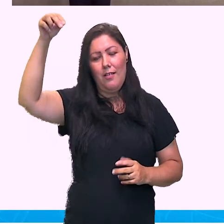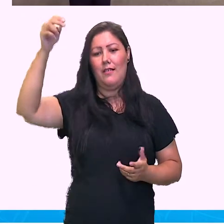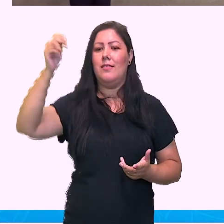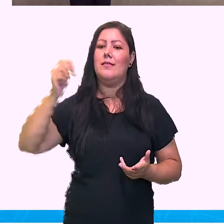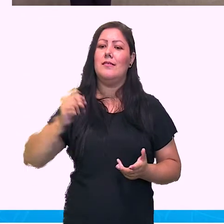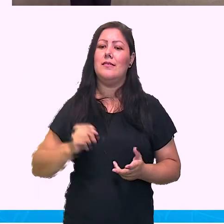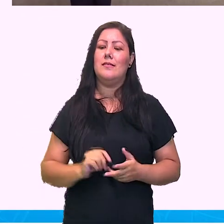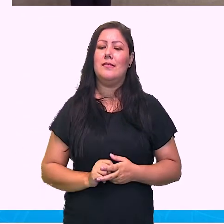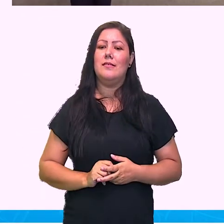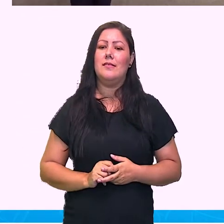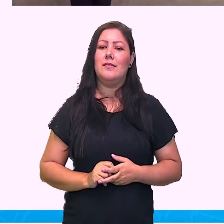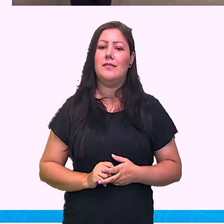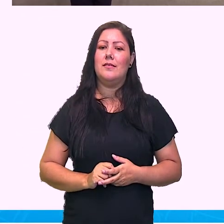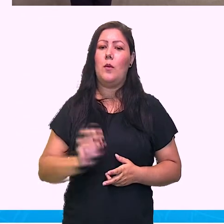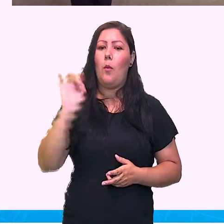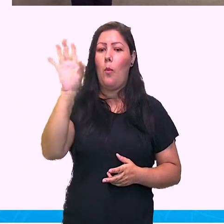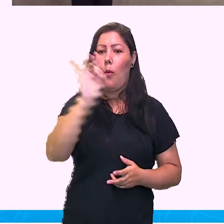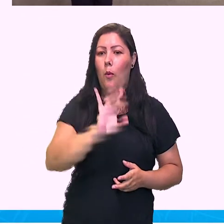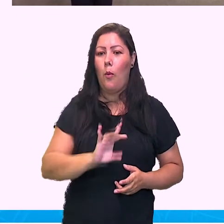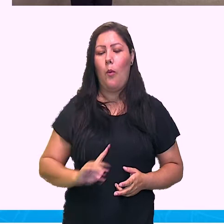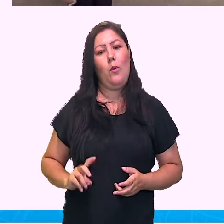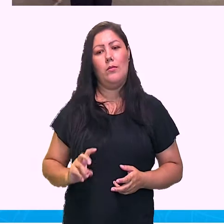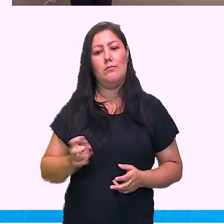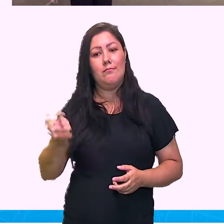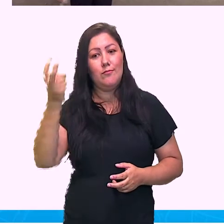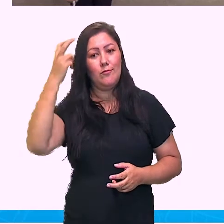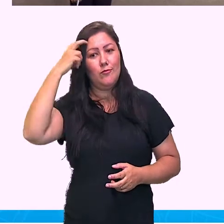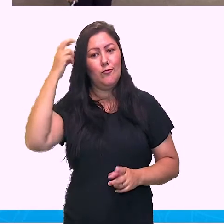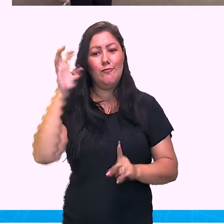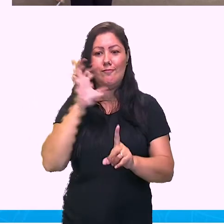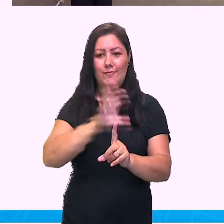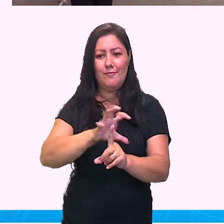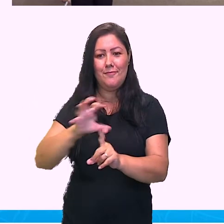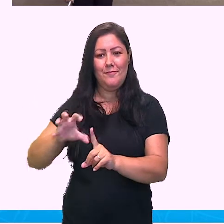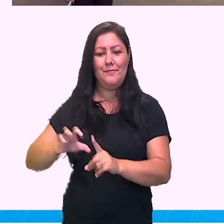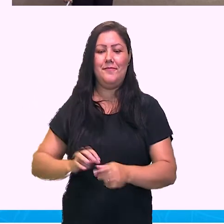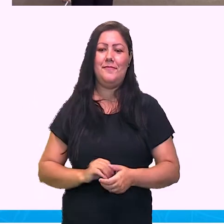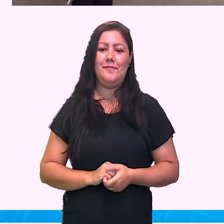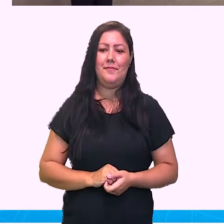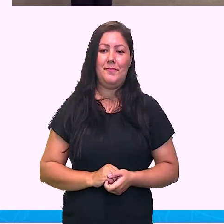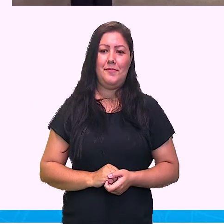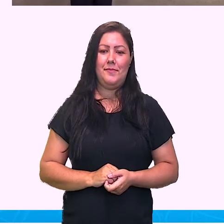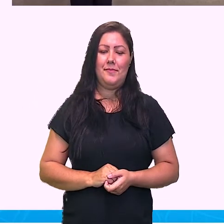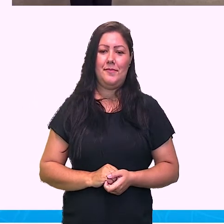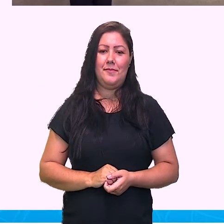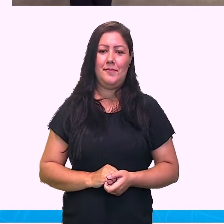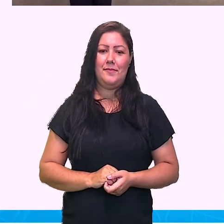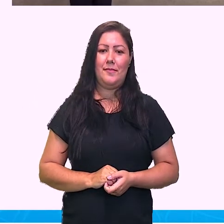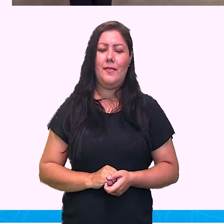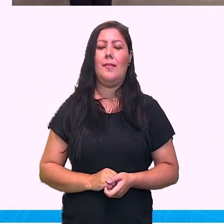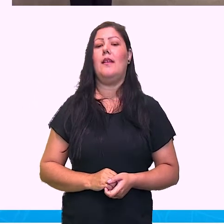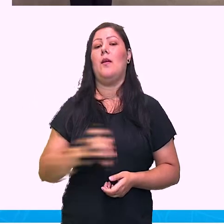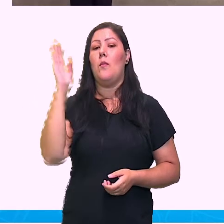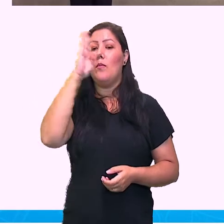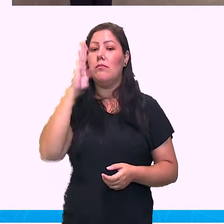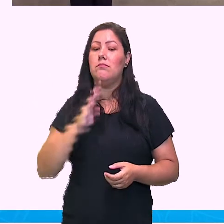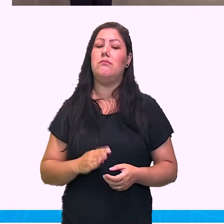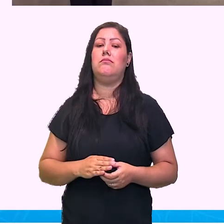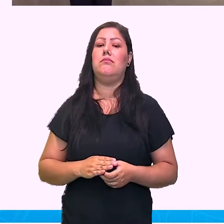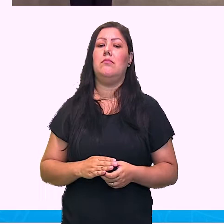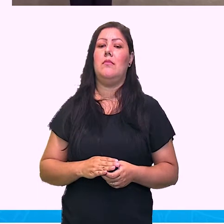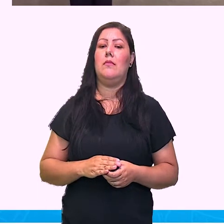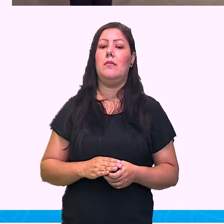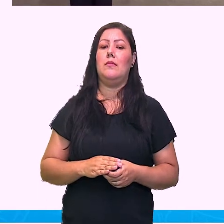quê? Porque é a cultura local influenciando. É o mesmo país,